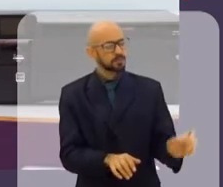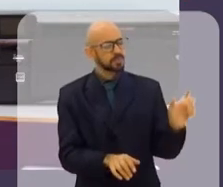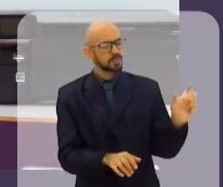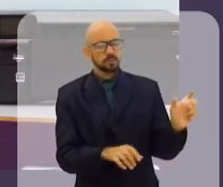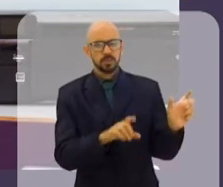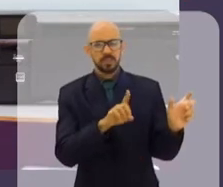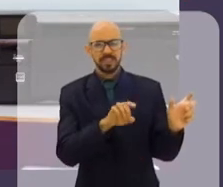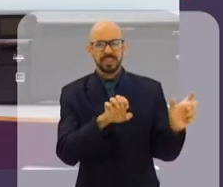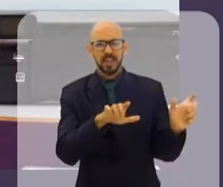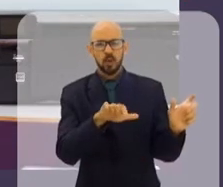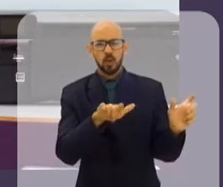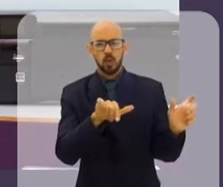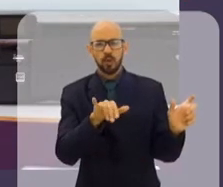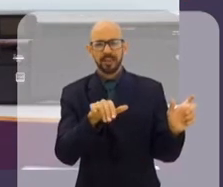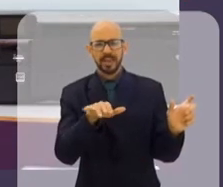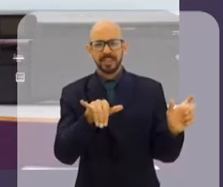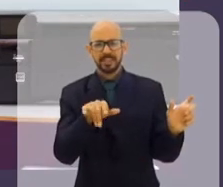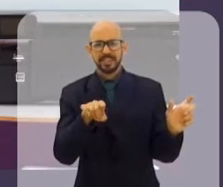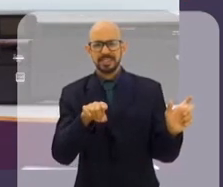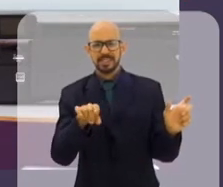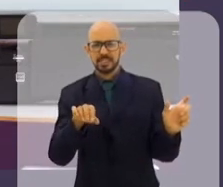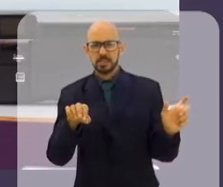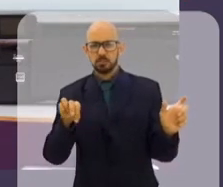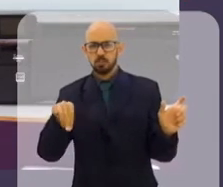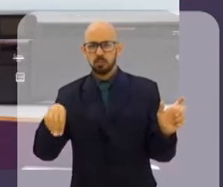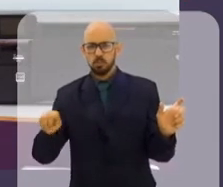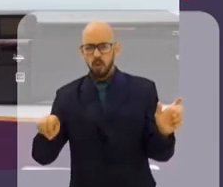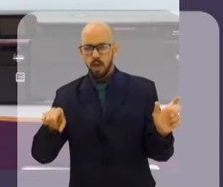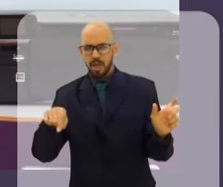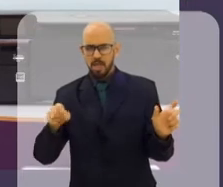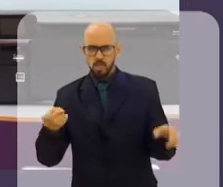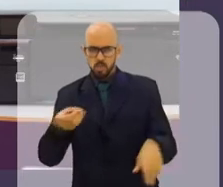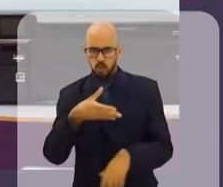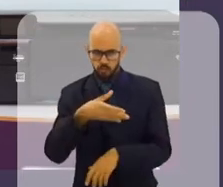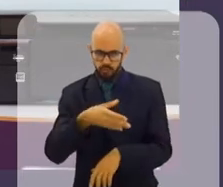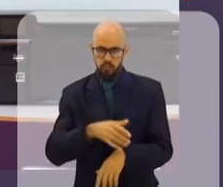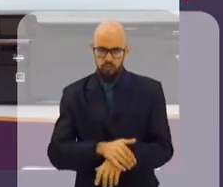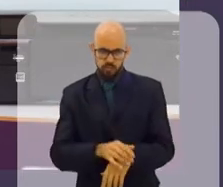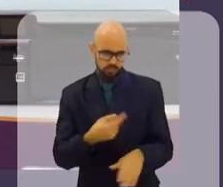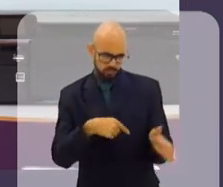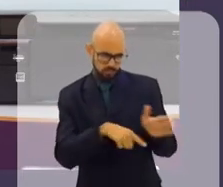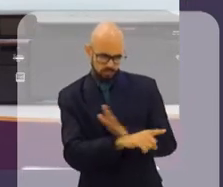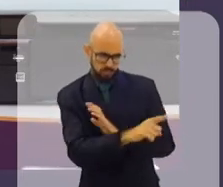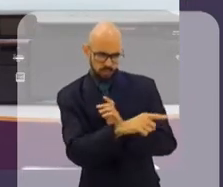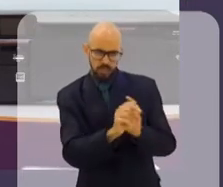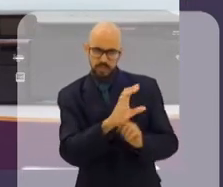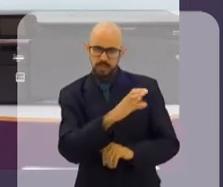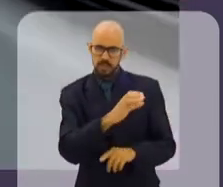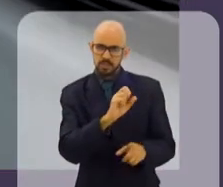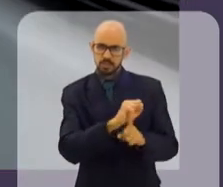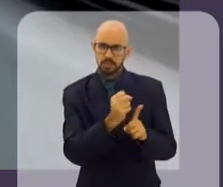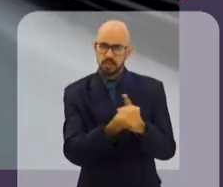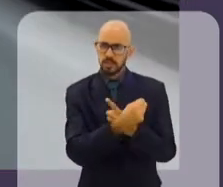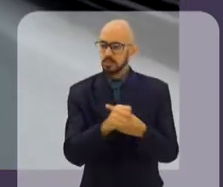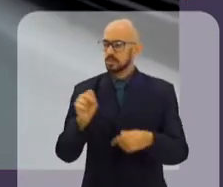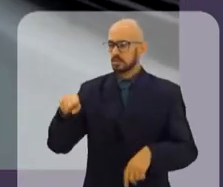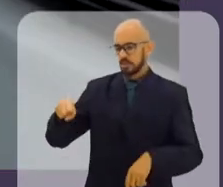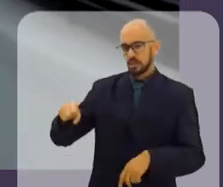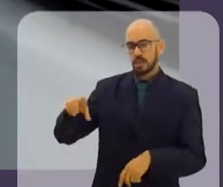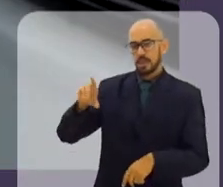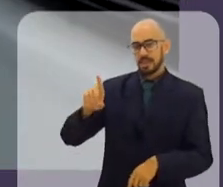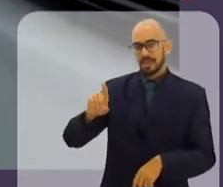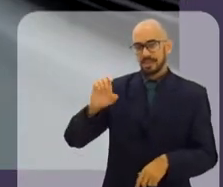termo decolonialismo é um termo mais recente, assim, nos estudos das ciências sociais? Sim,